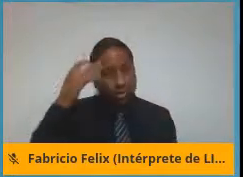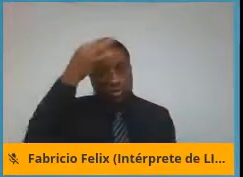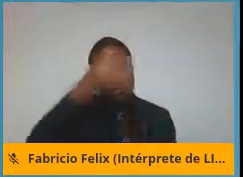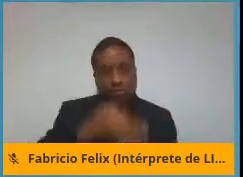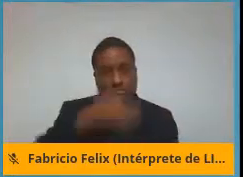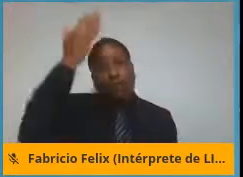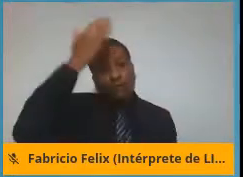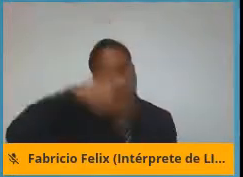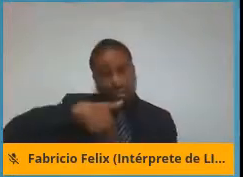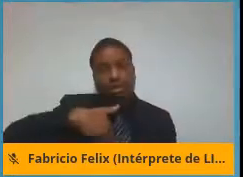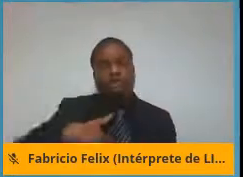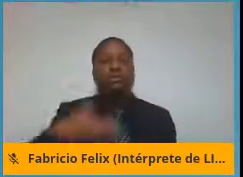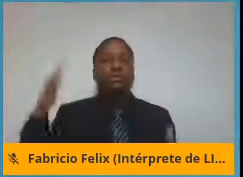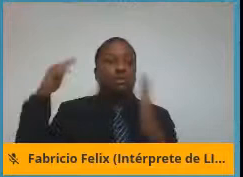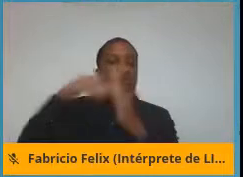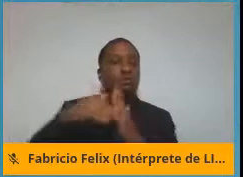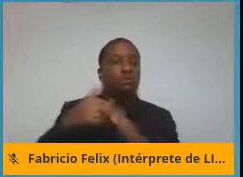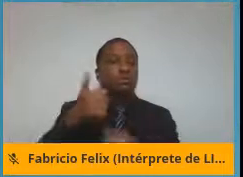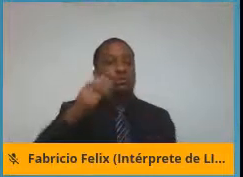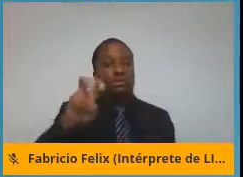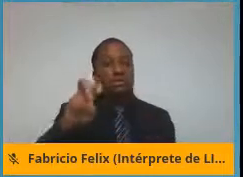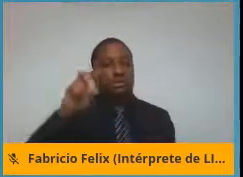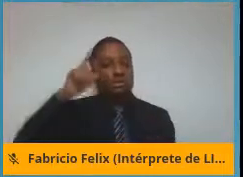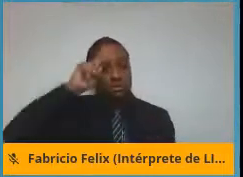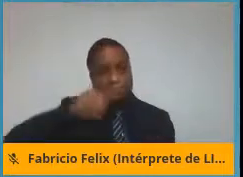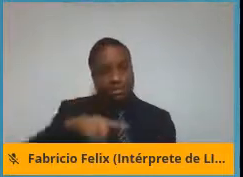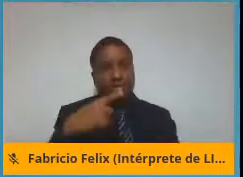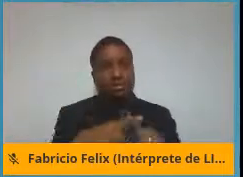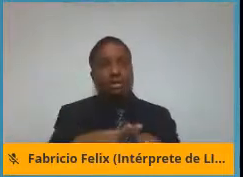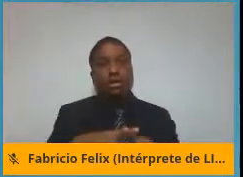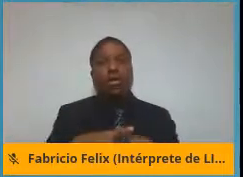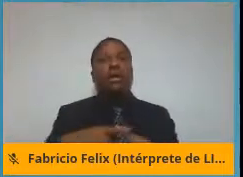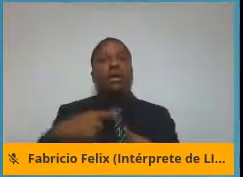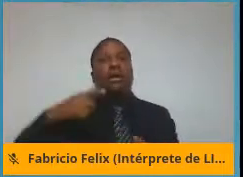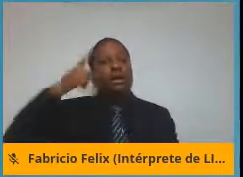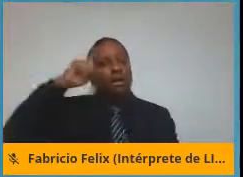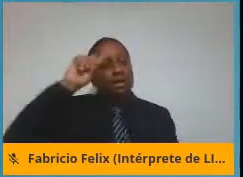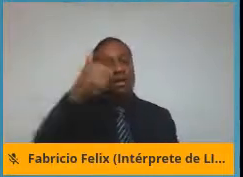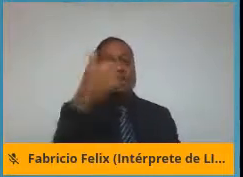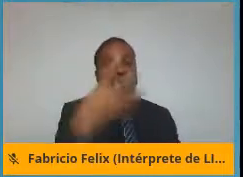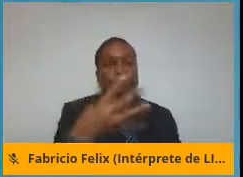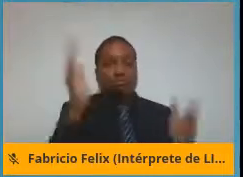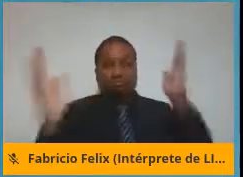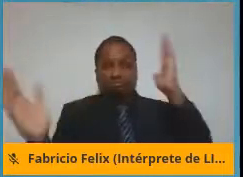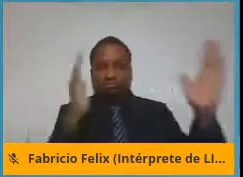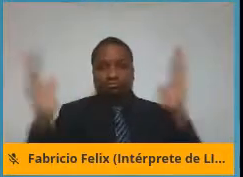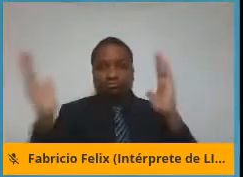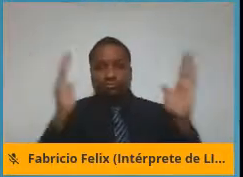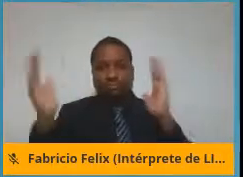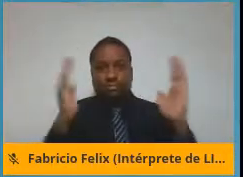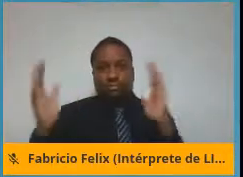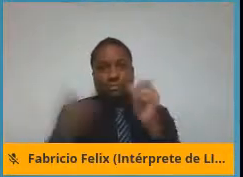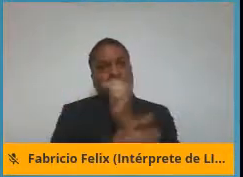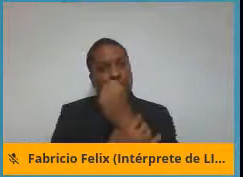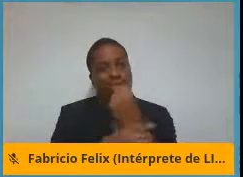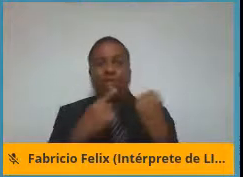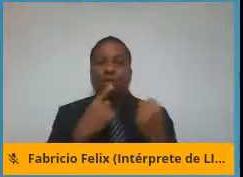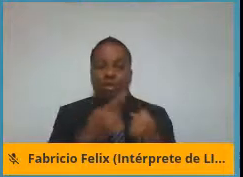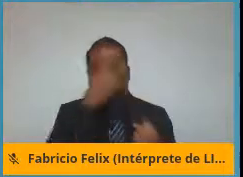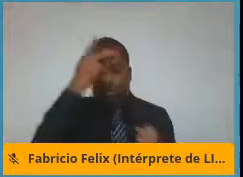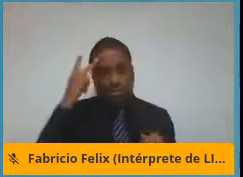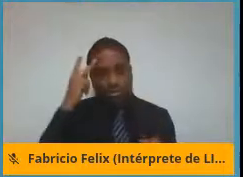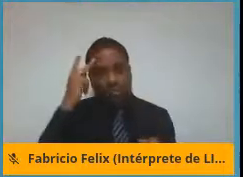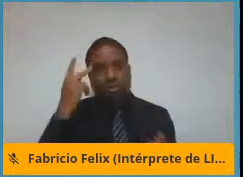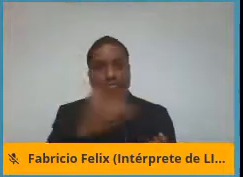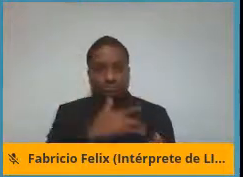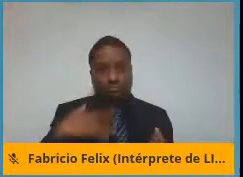14 dias, porque, como a gente sabe, 14 dias é uma margem segura para a gente dizer que a pessoa está recuperada. Isso também é uma média,